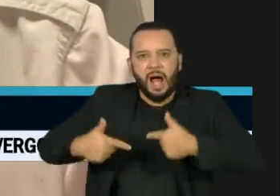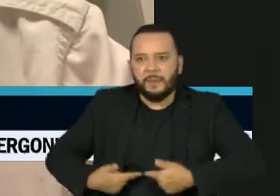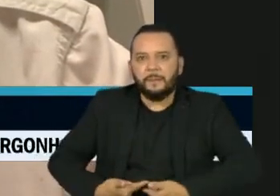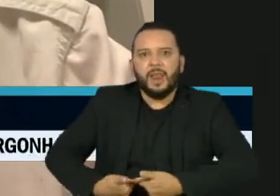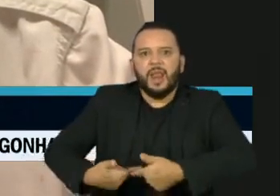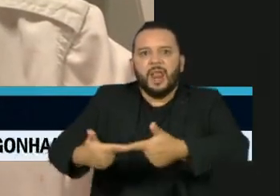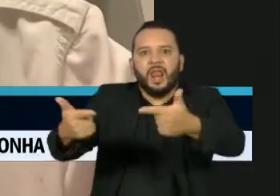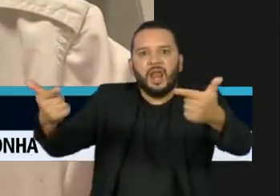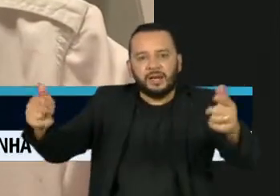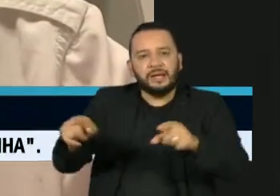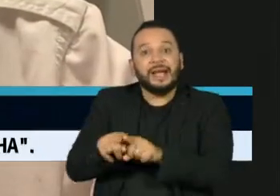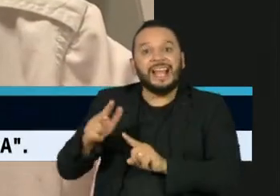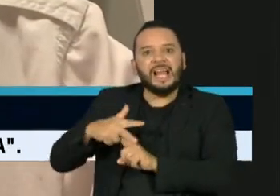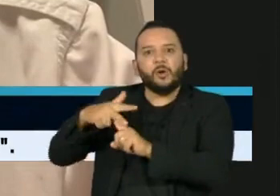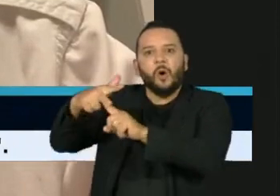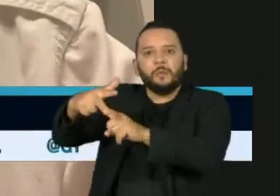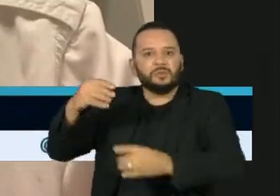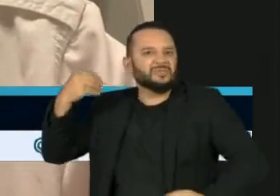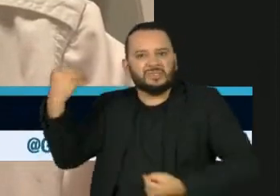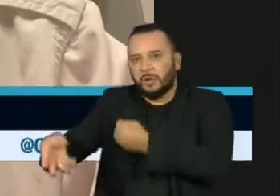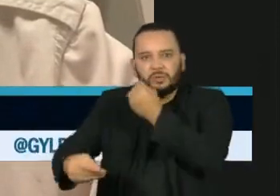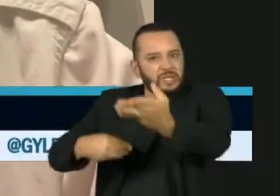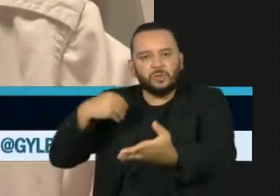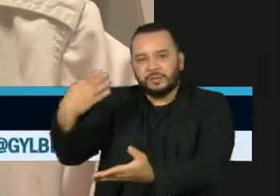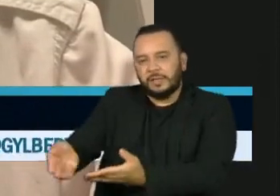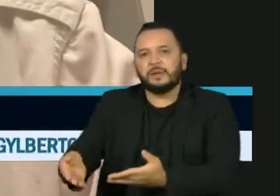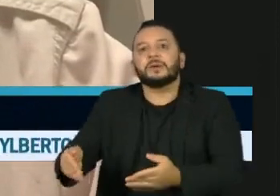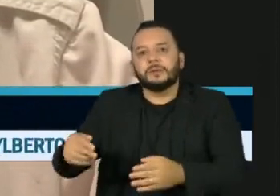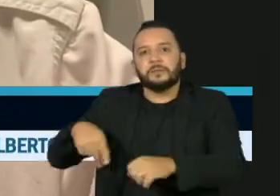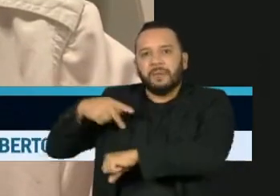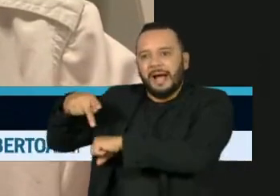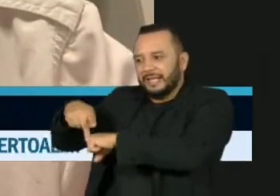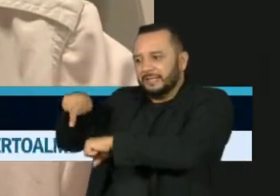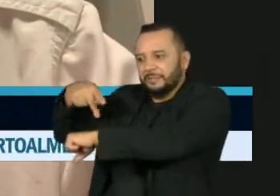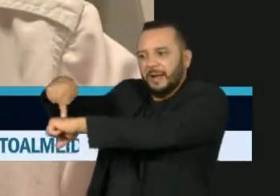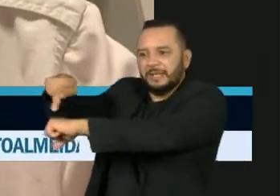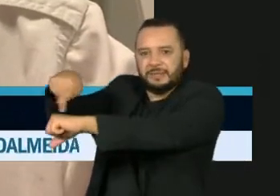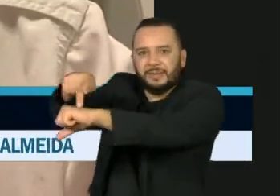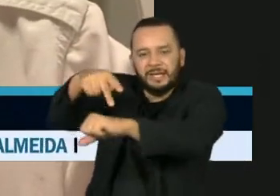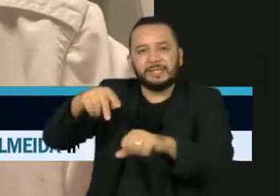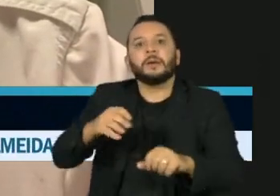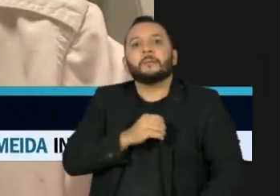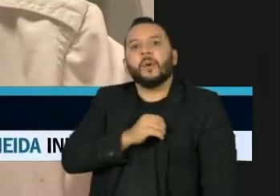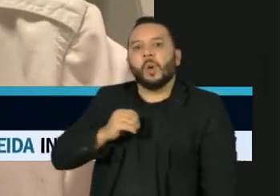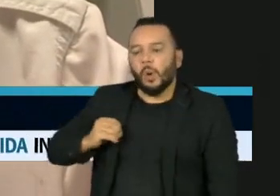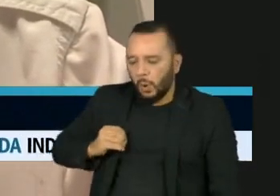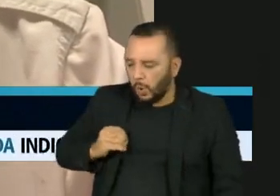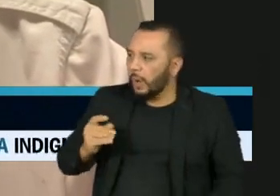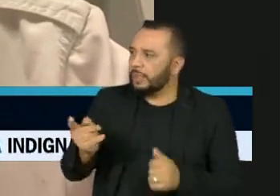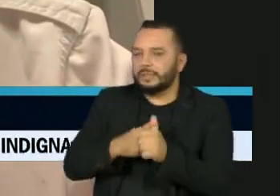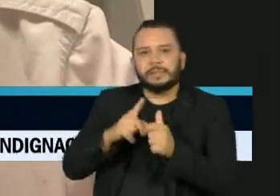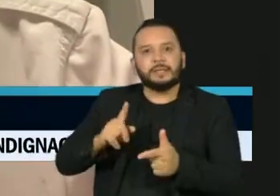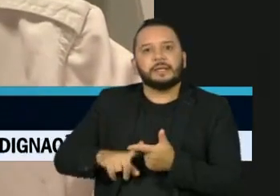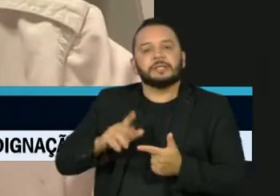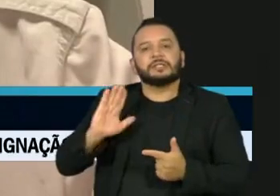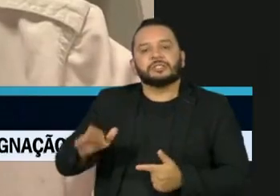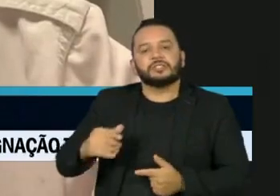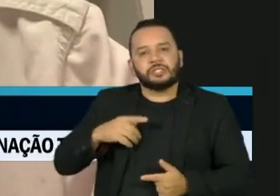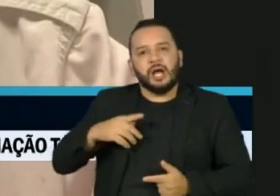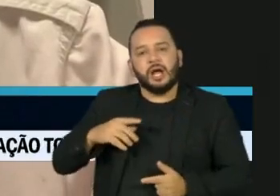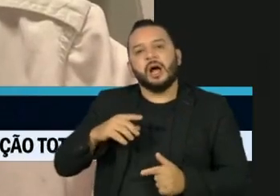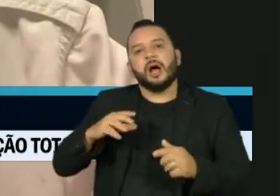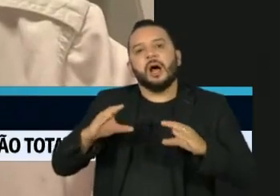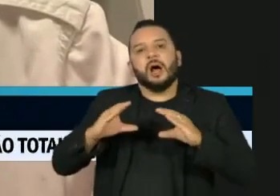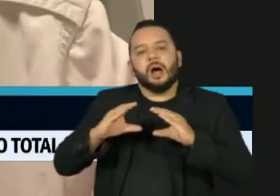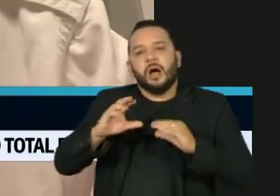para os países bálticos, para a Polônia, já tinham encaminhado mais tropas para a Polônia, para a Romênia, creio que a